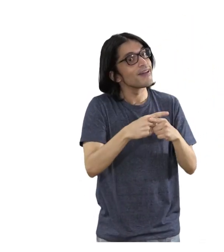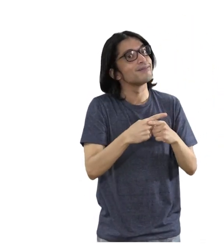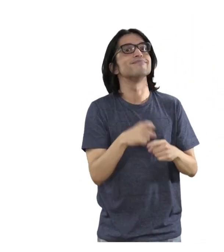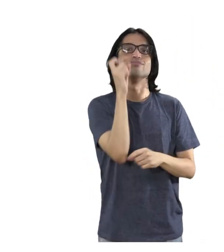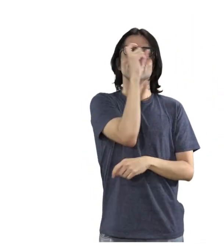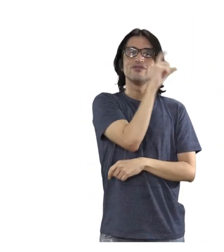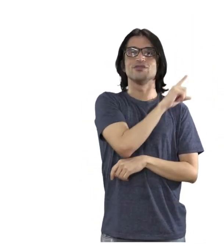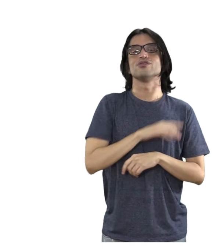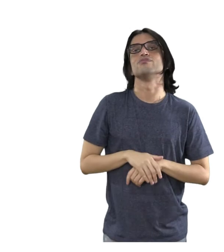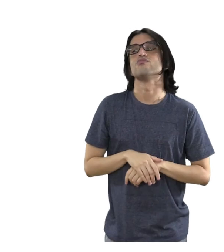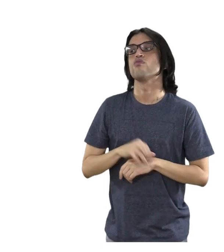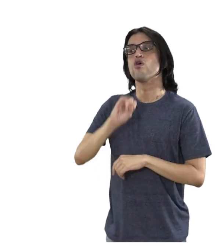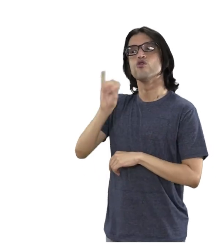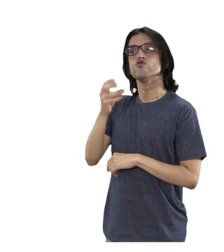difícil.